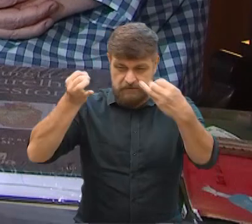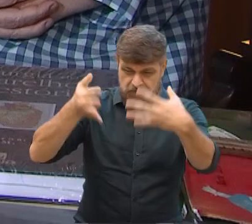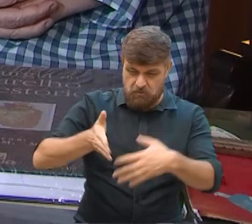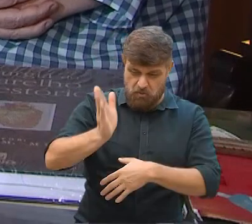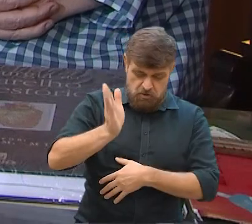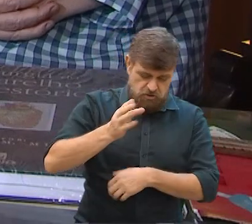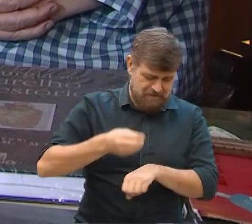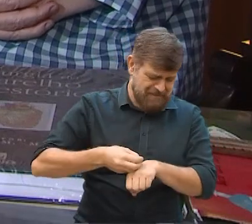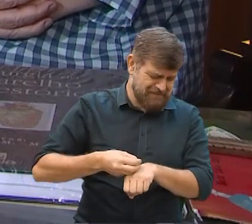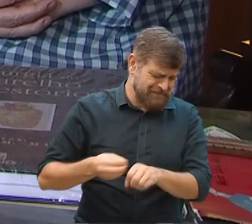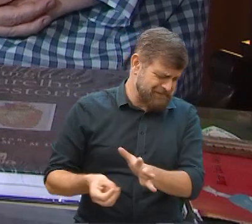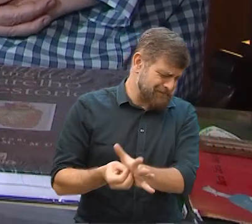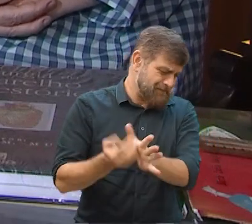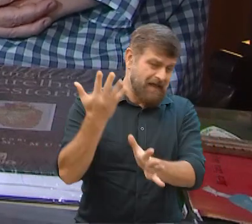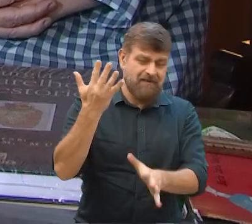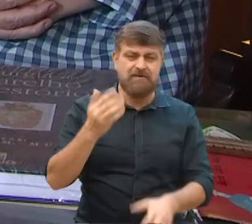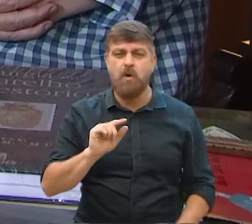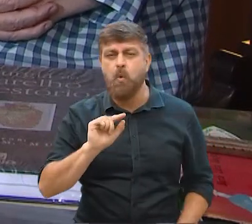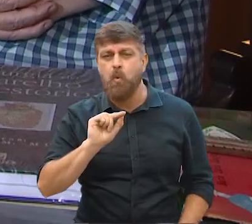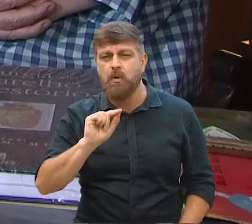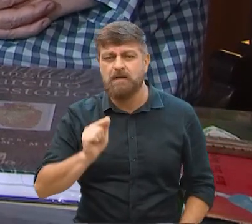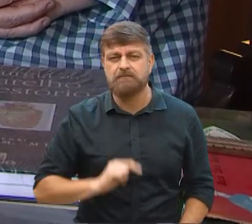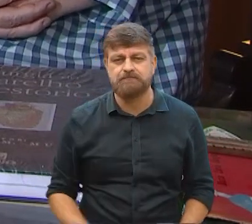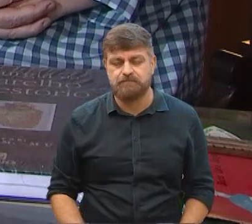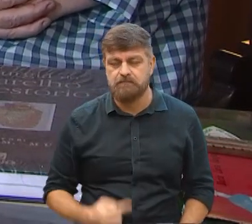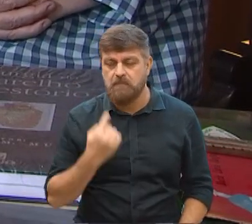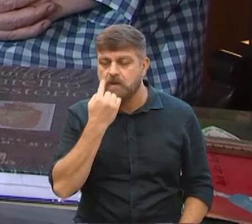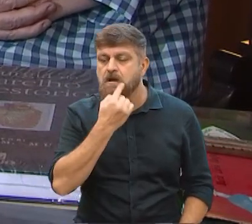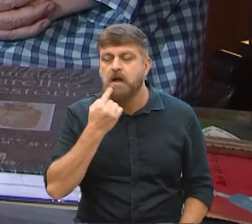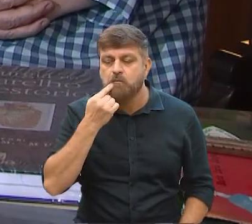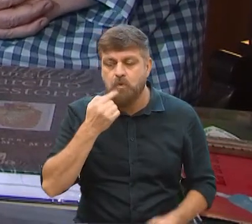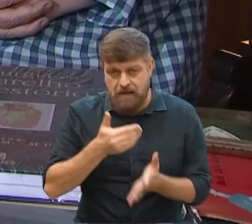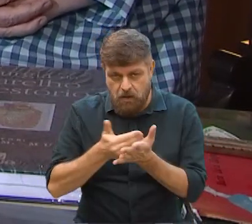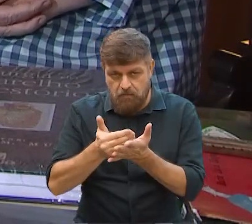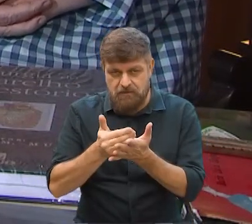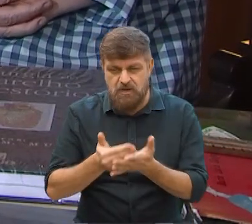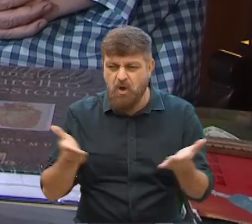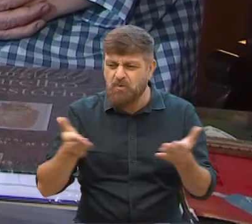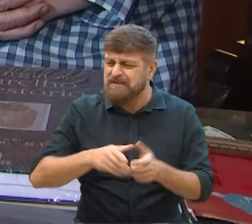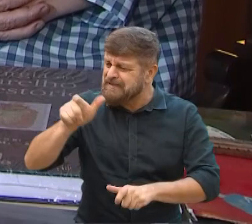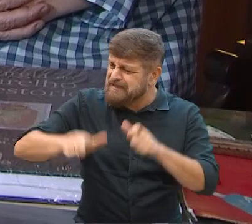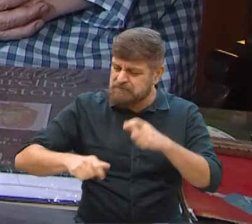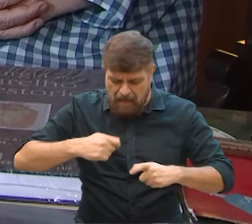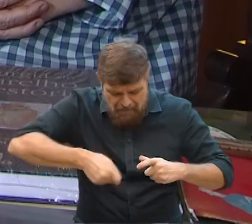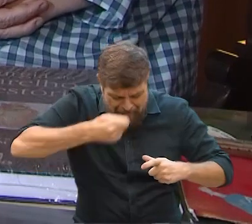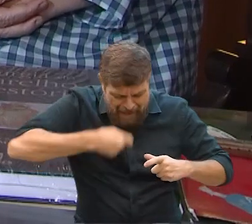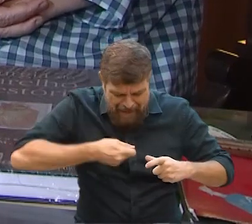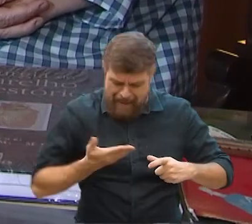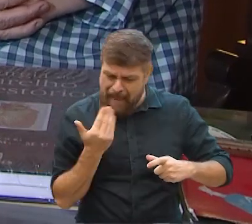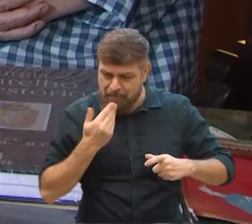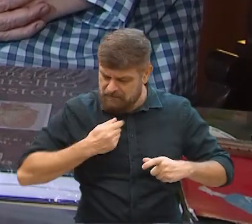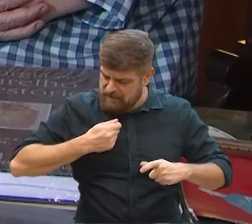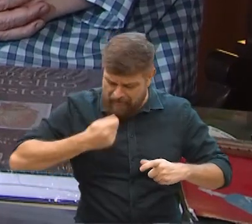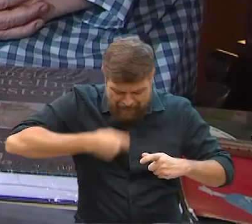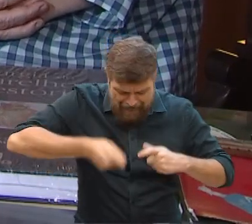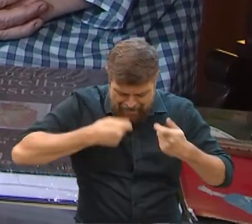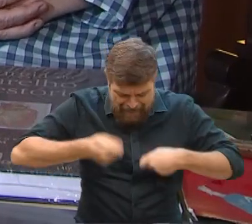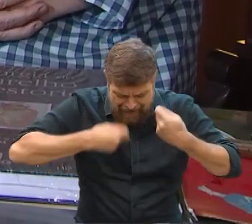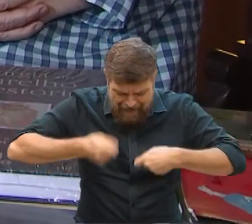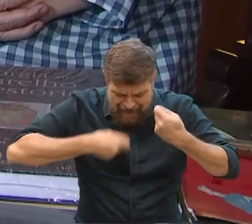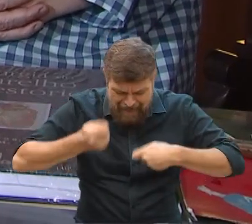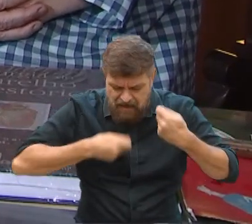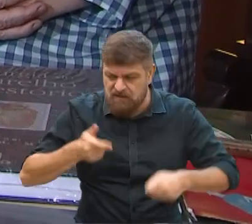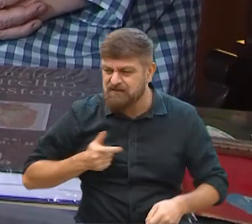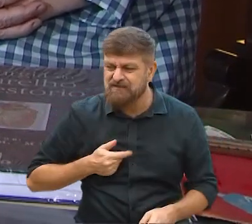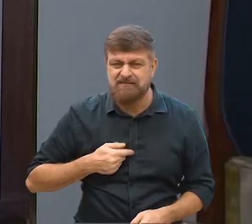citou muitas vezes, doutor, a respeito da digestão que começa na boca. Hoje as pessoas comem muito rápido. Além de não se preocuparem com